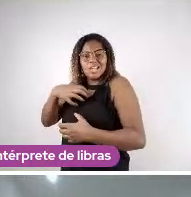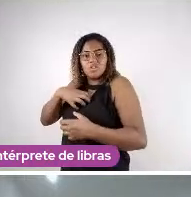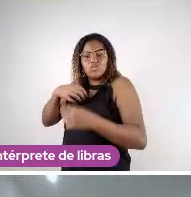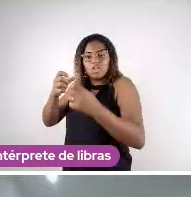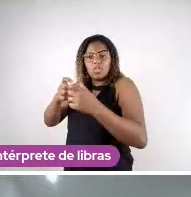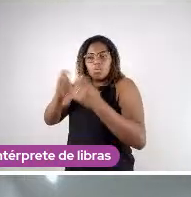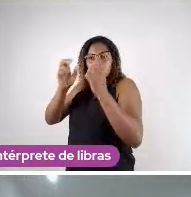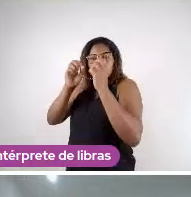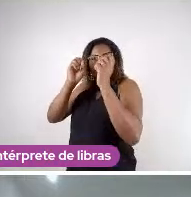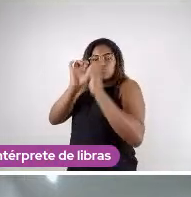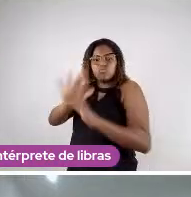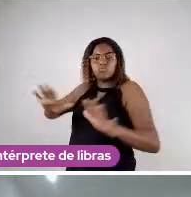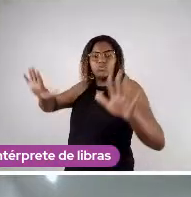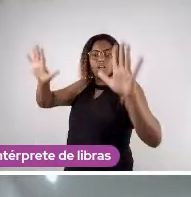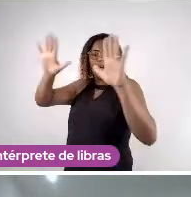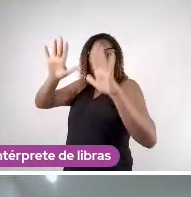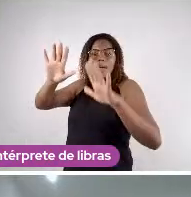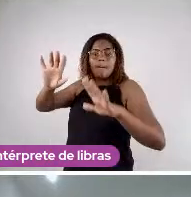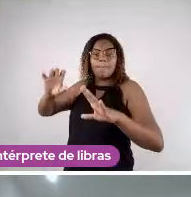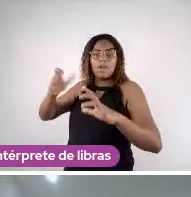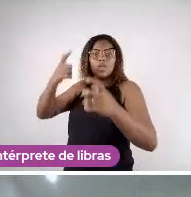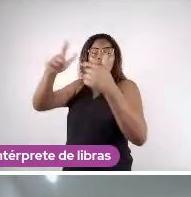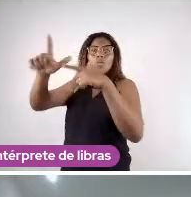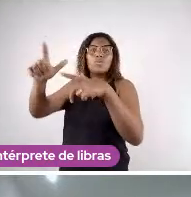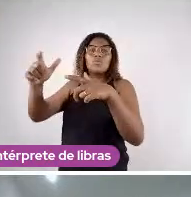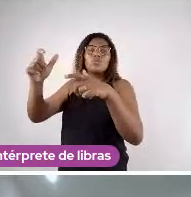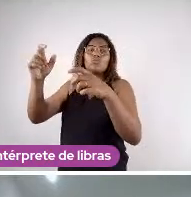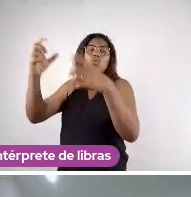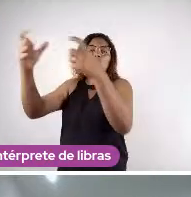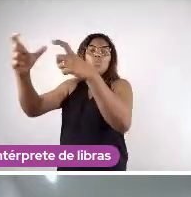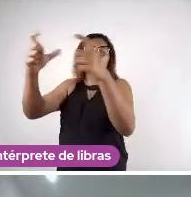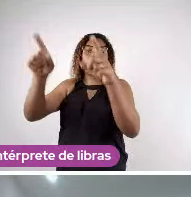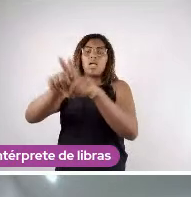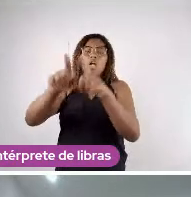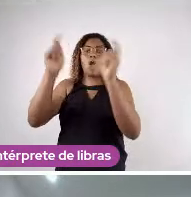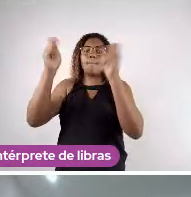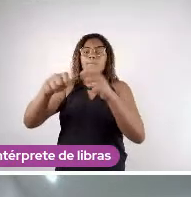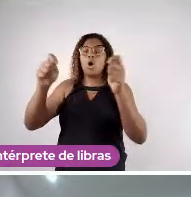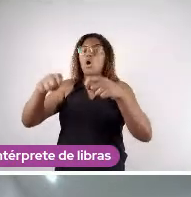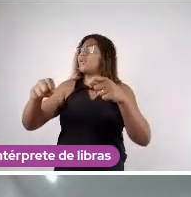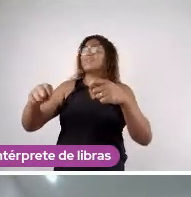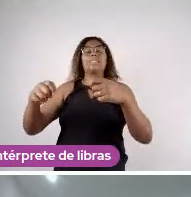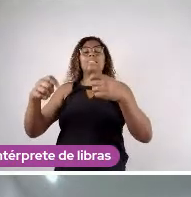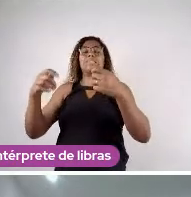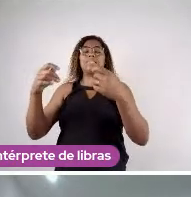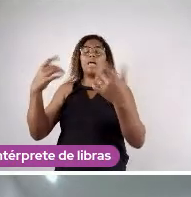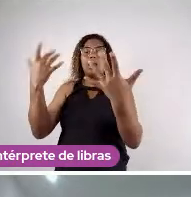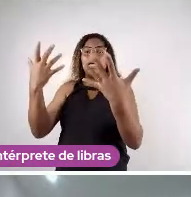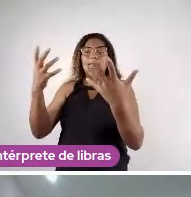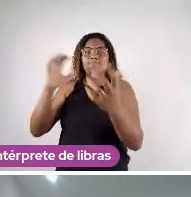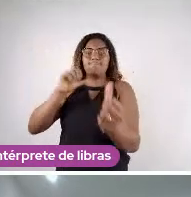para que a gente possa cobrir outros pontos da cidade, visando principalmente o gerenciamento costeiro.